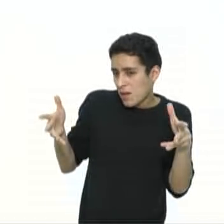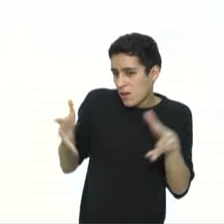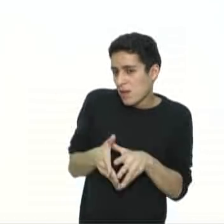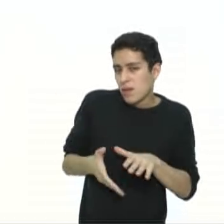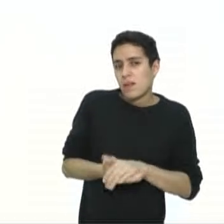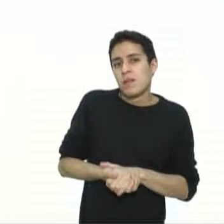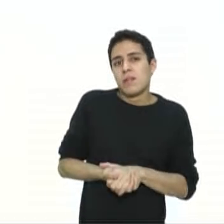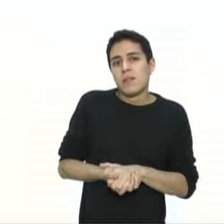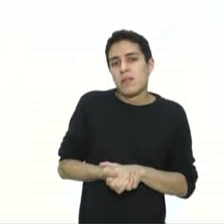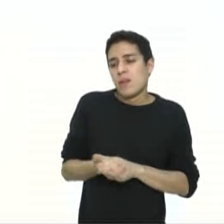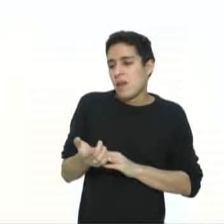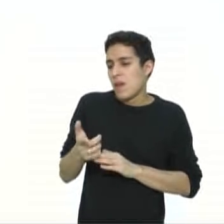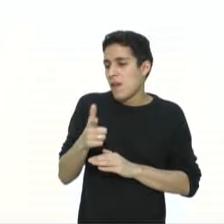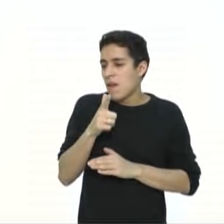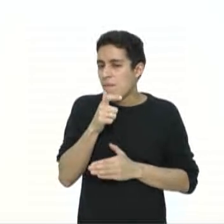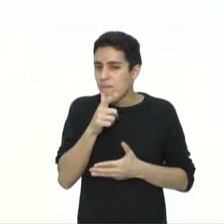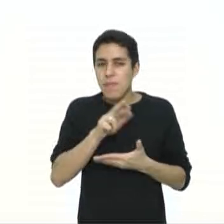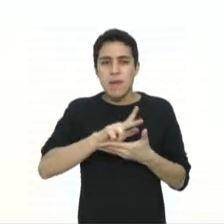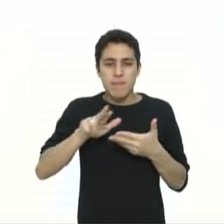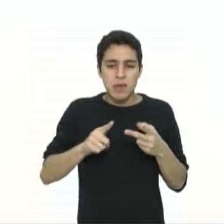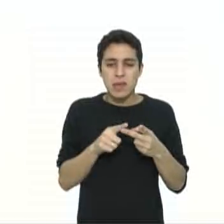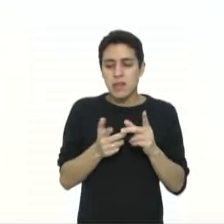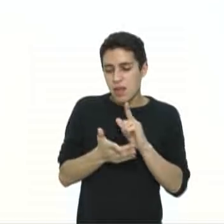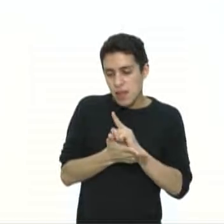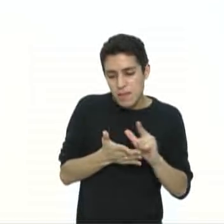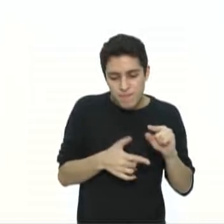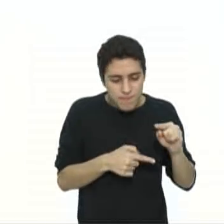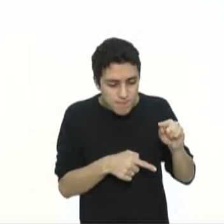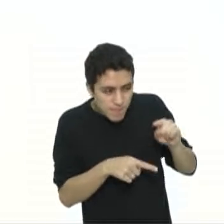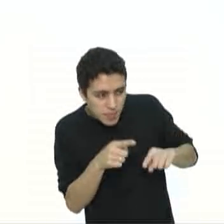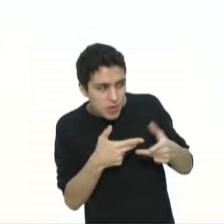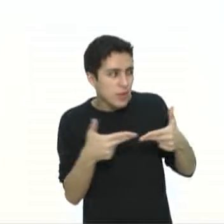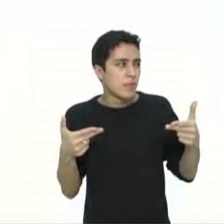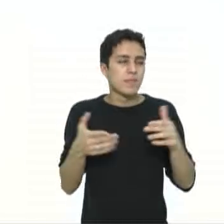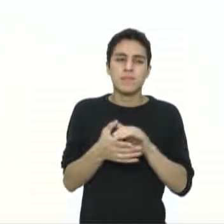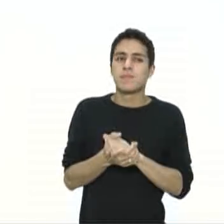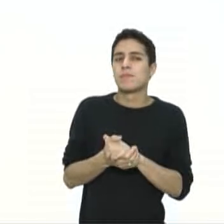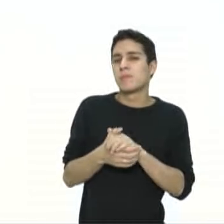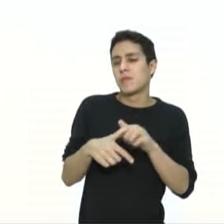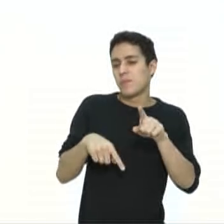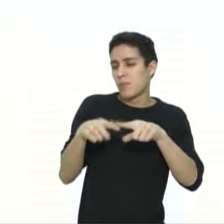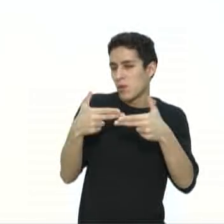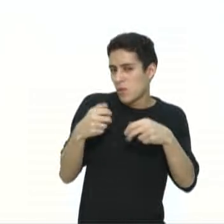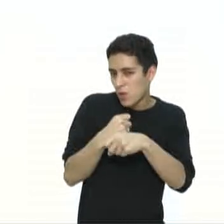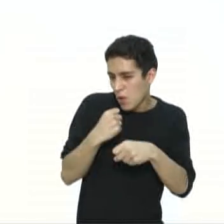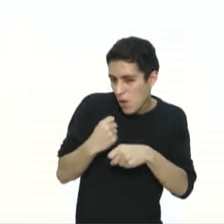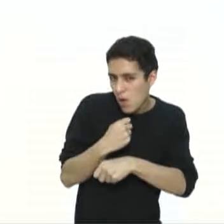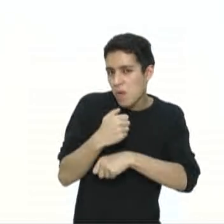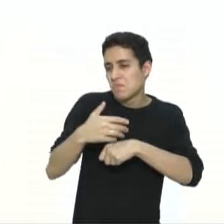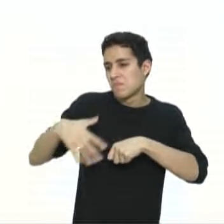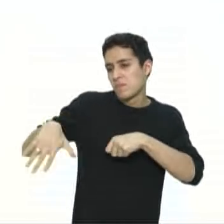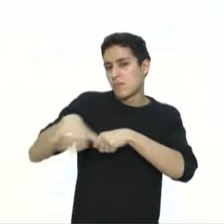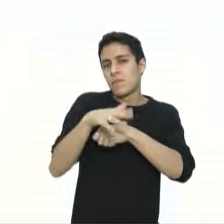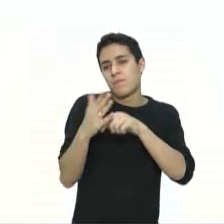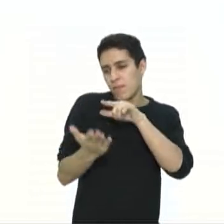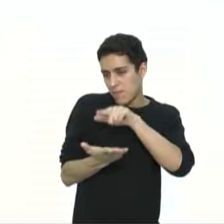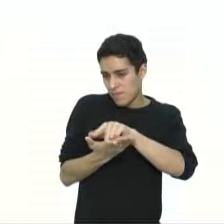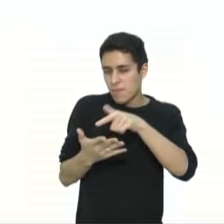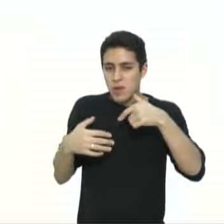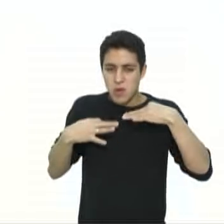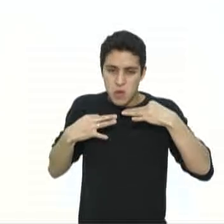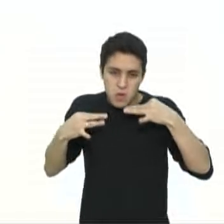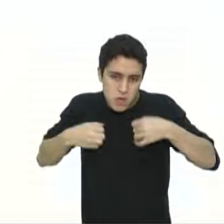escala, né, produzem bebidas, produtos de limpeza, produtos para construção civil, vestuário, papel,